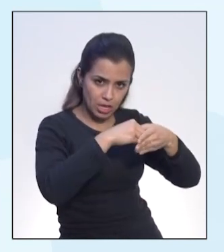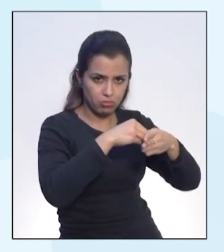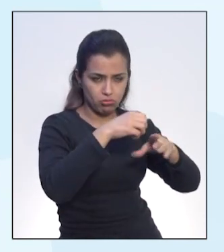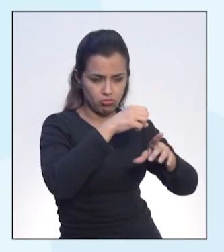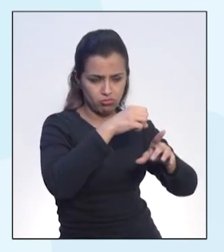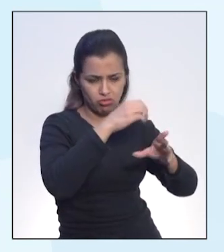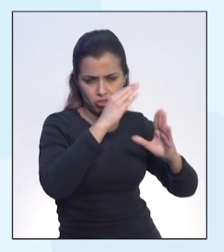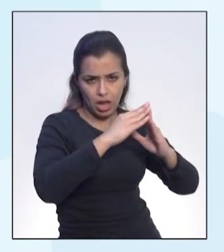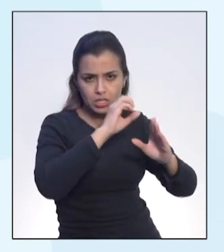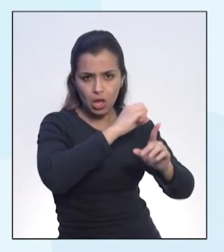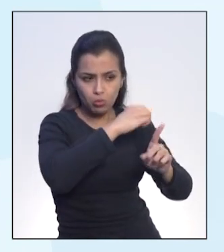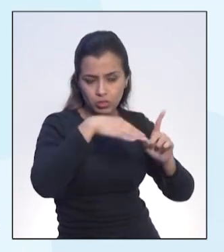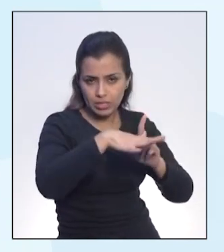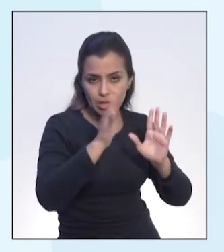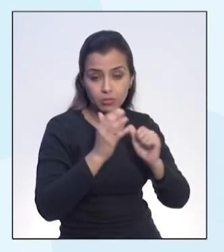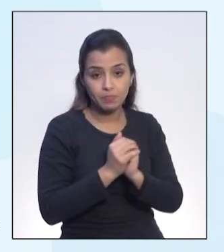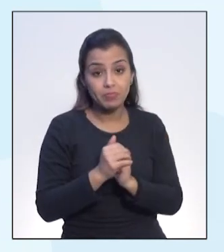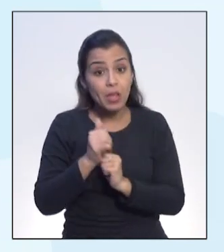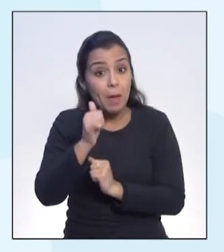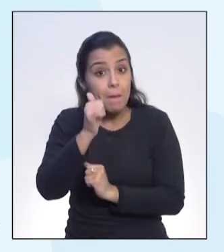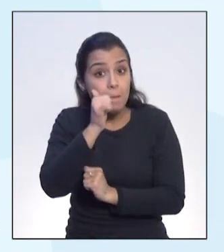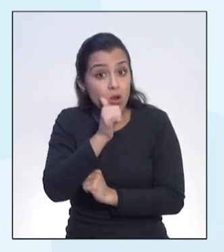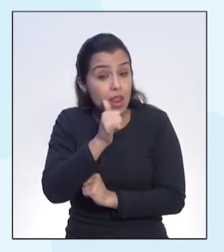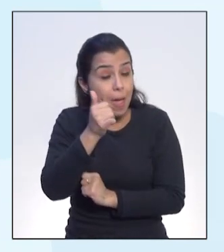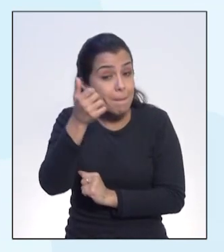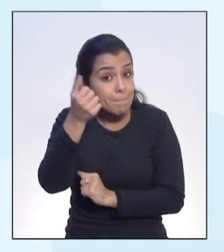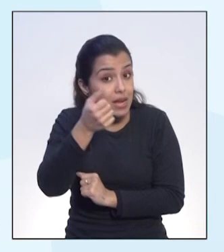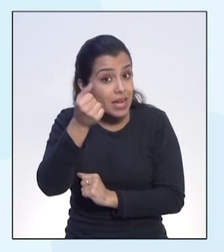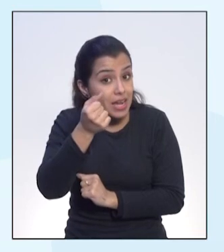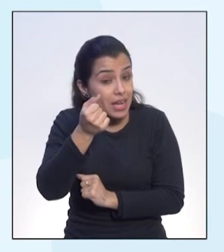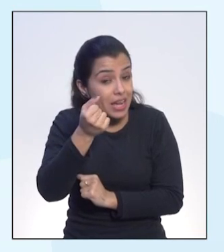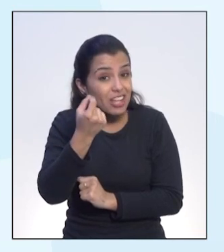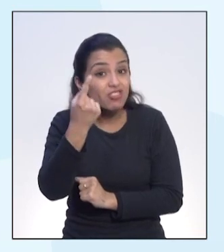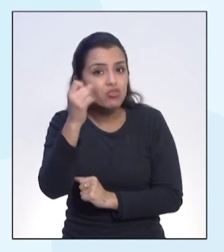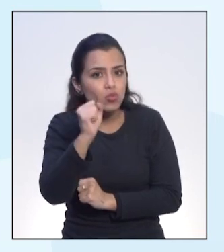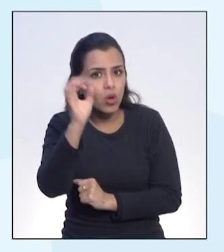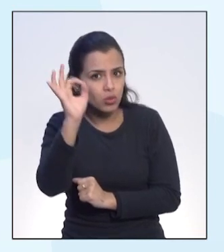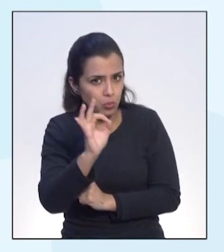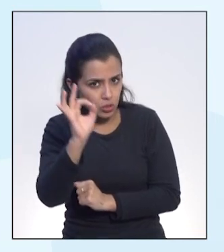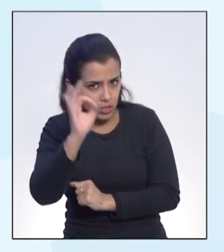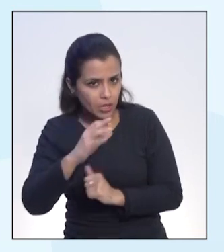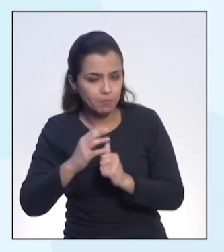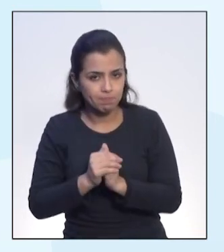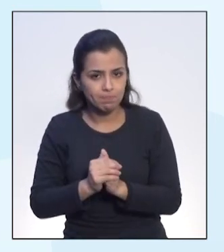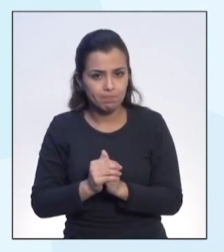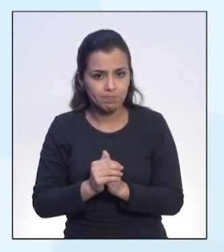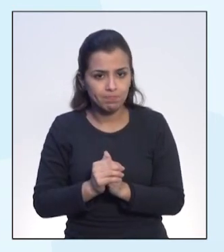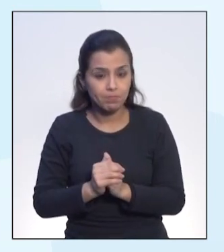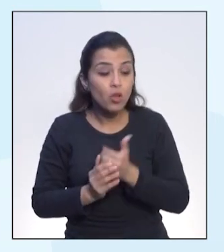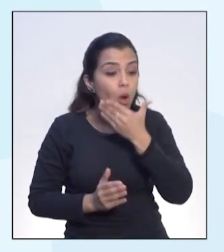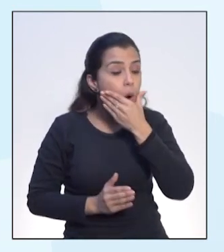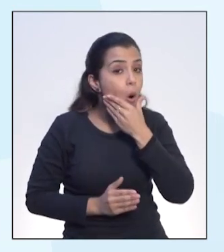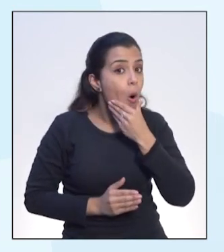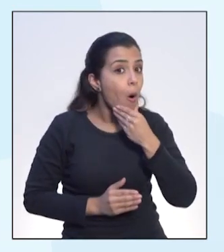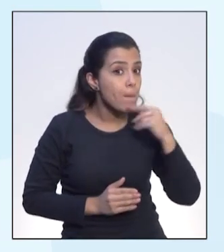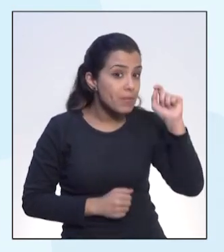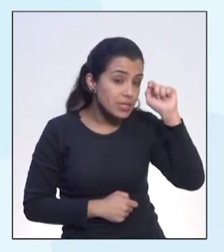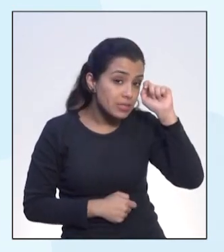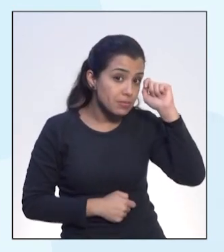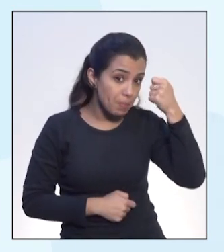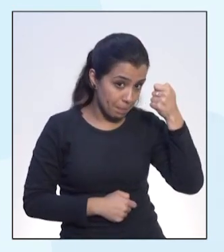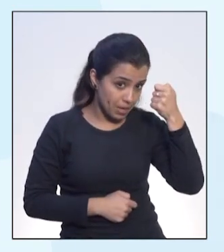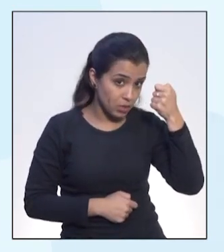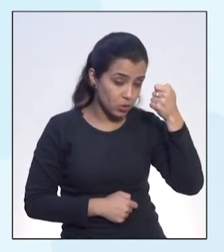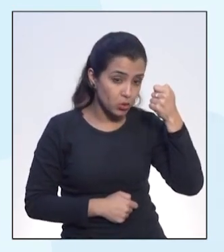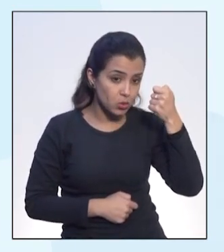sociedade. As mulheres brancas, 18%. Homens pretos gastam,